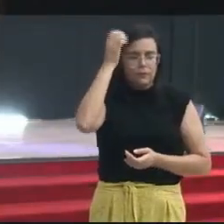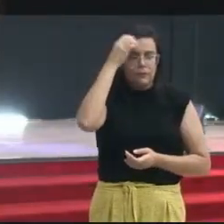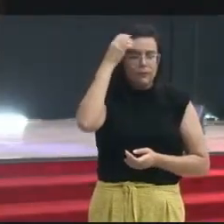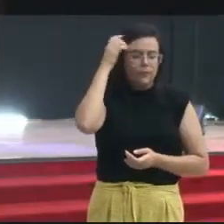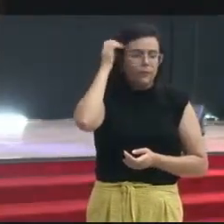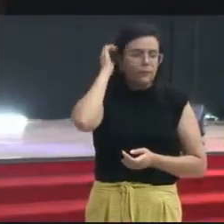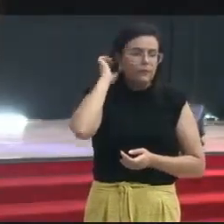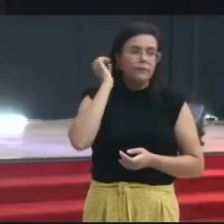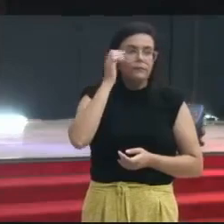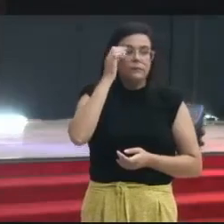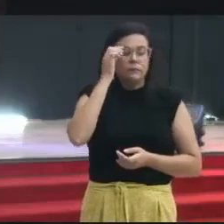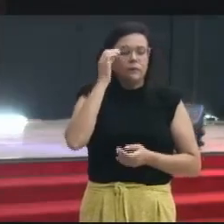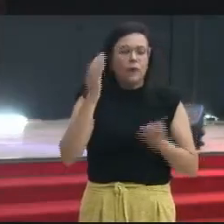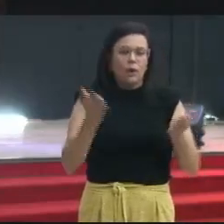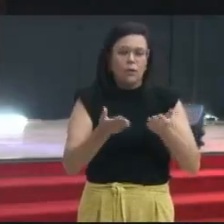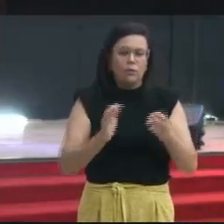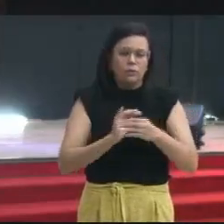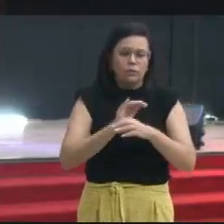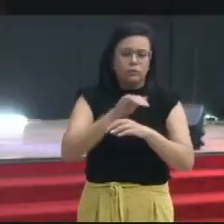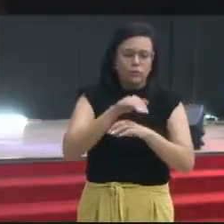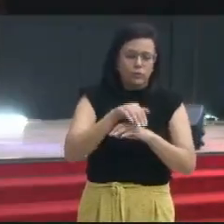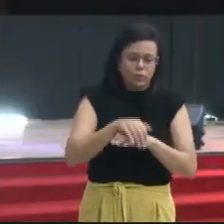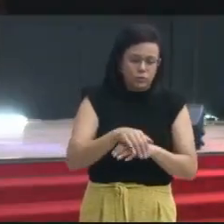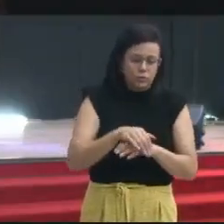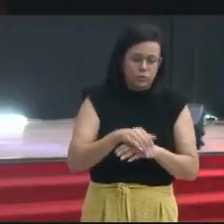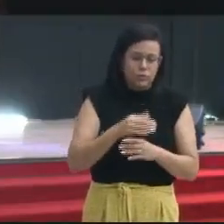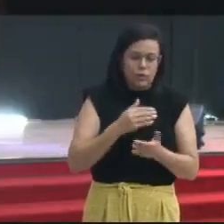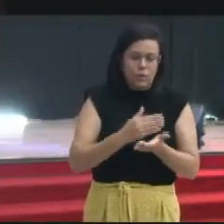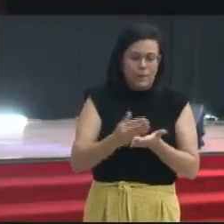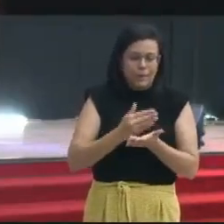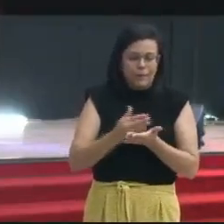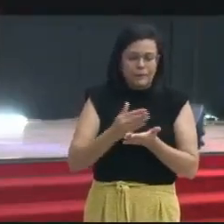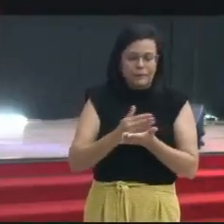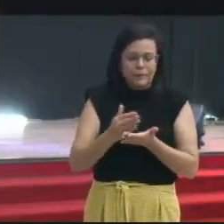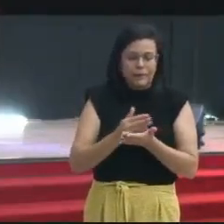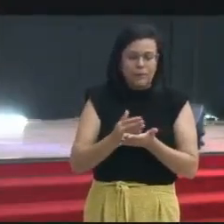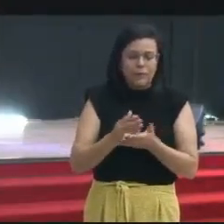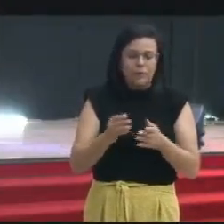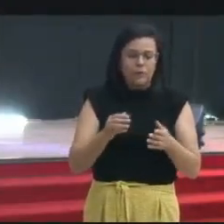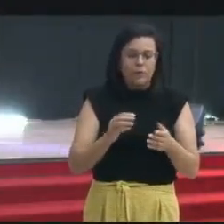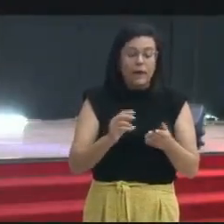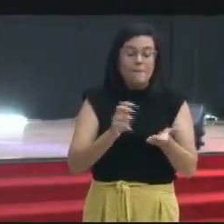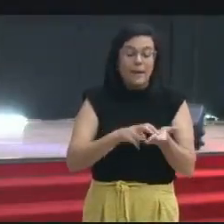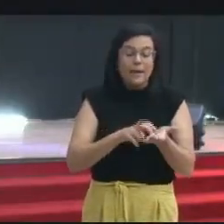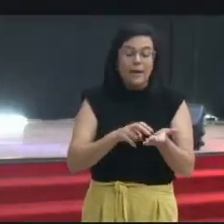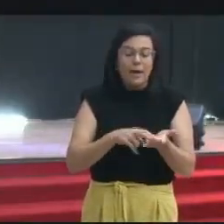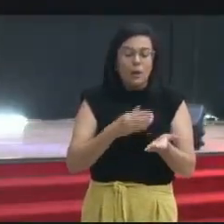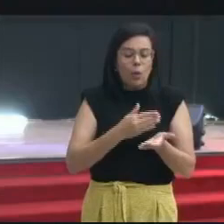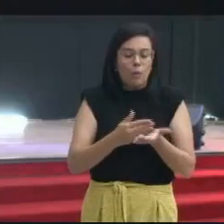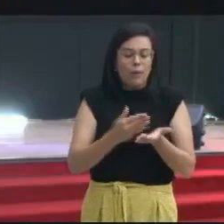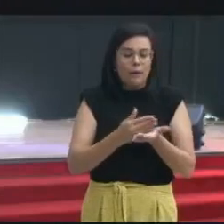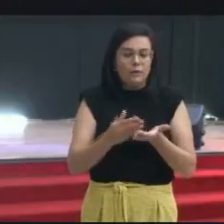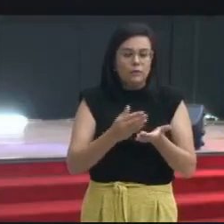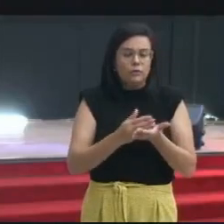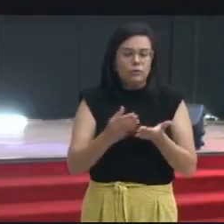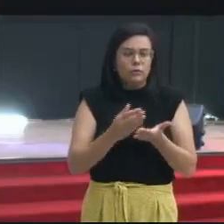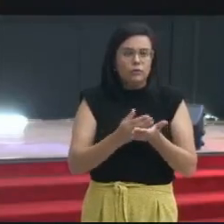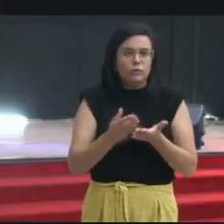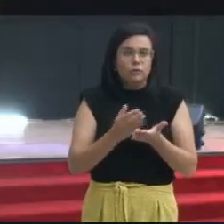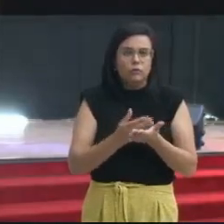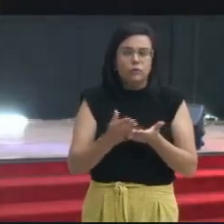E hoje à noite, hoje pela manhã nós já começamos, hoje à noite nós começamos uma campanha, Casa de